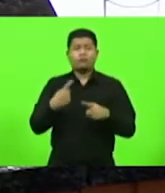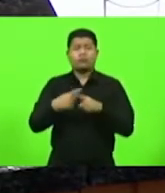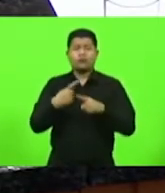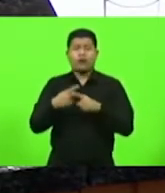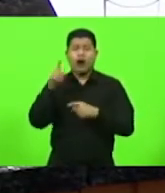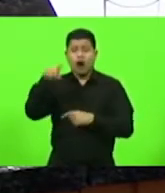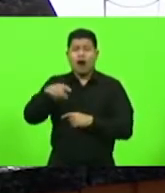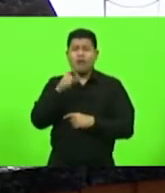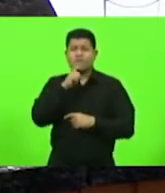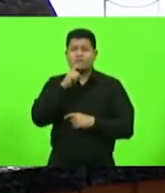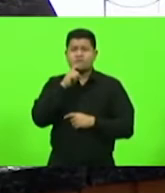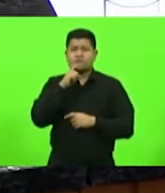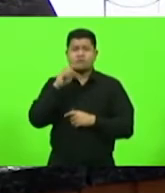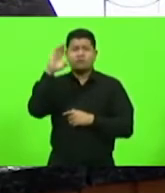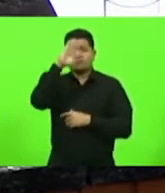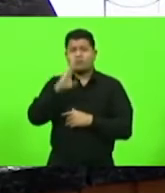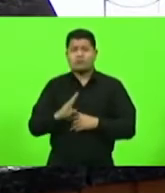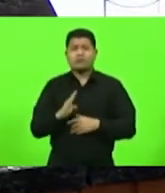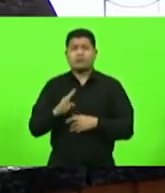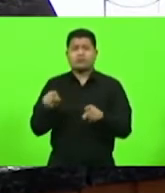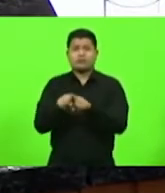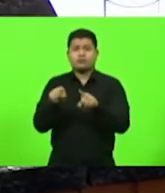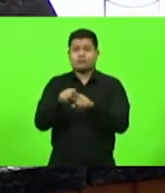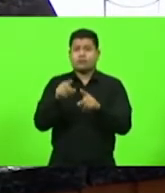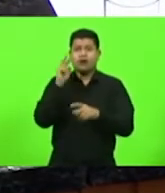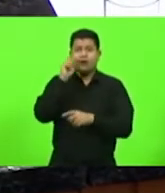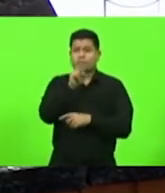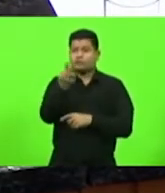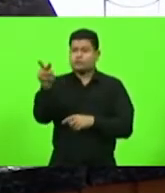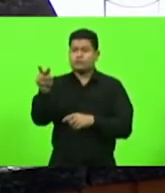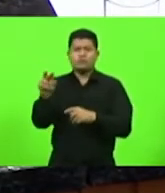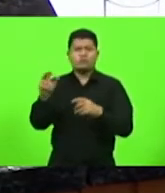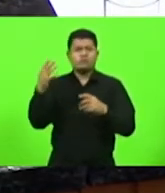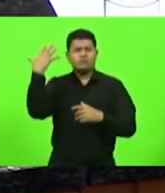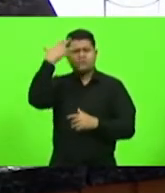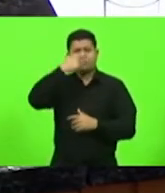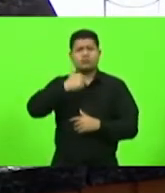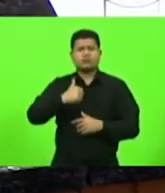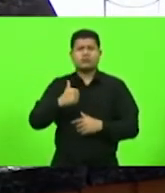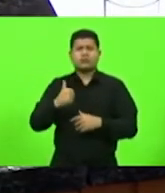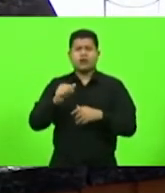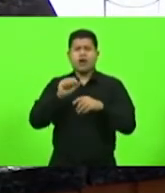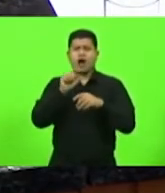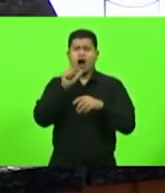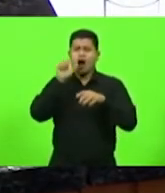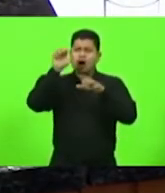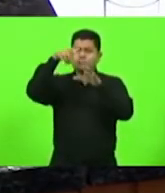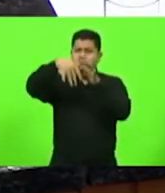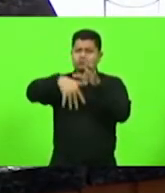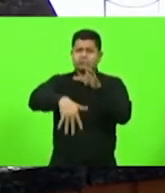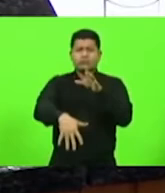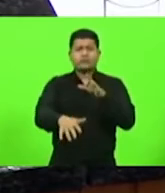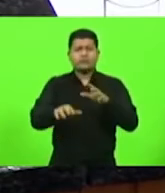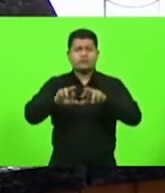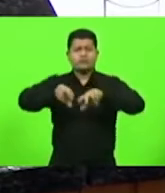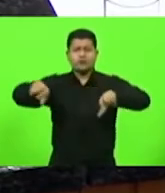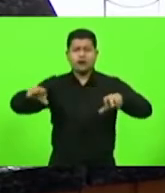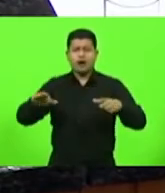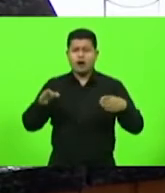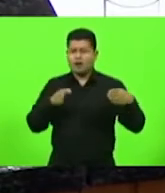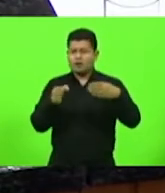e por sua paisagem exuberante com florestas cachoeiras E que nos é o único local seu